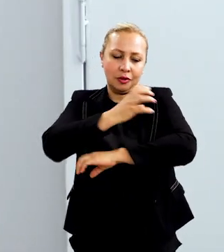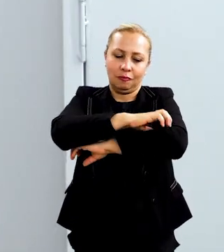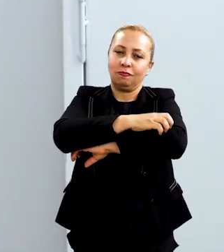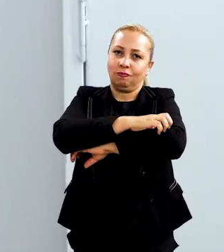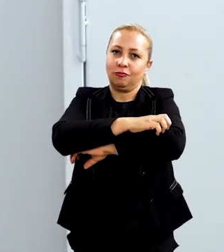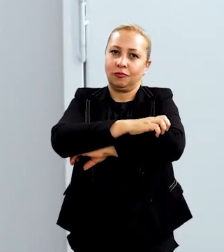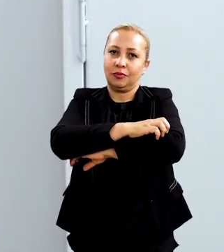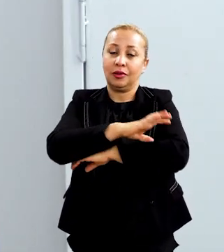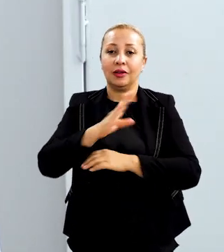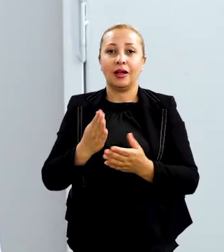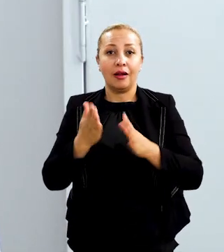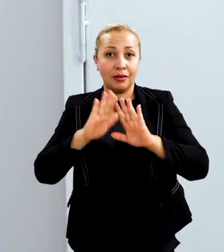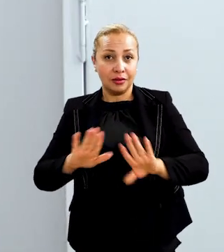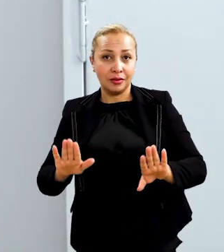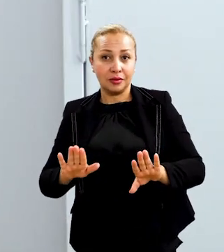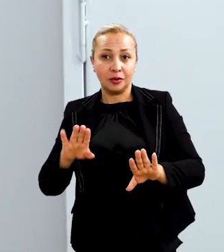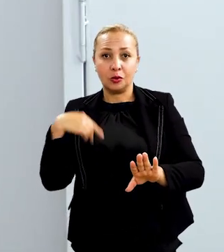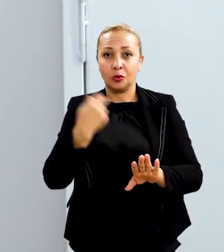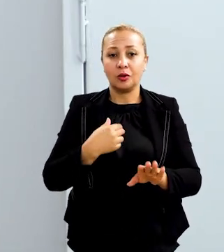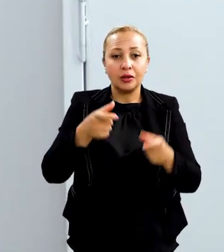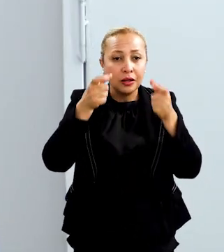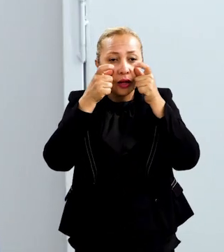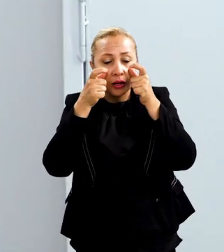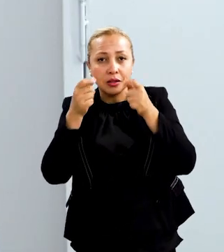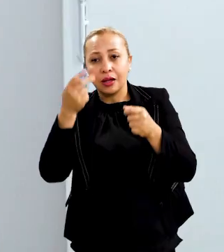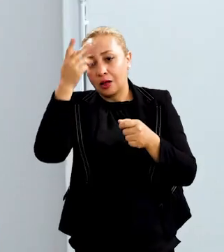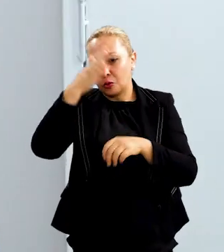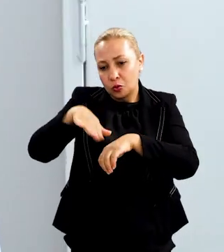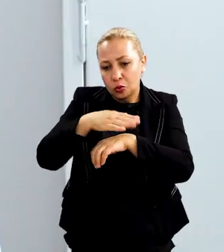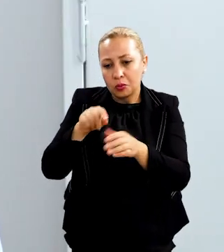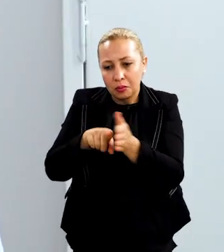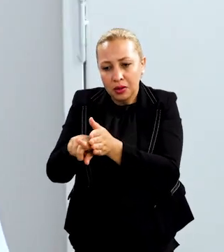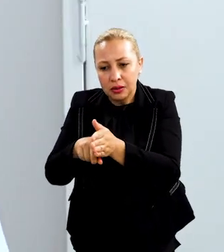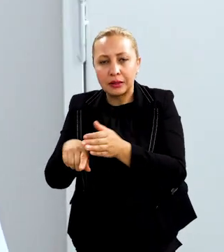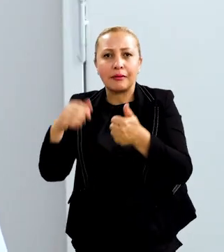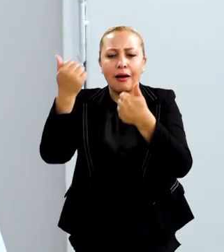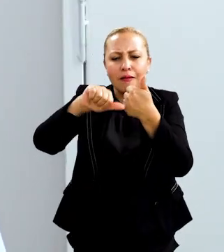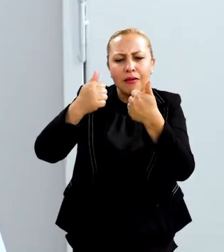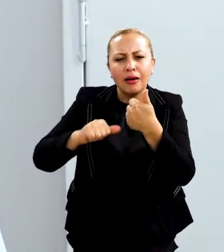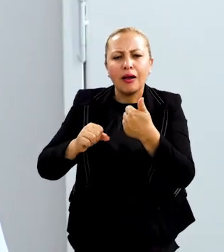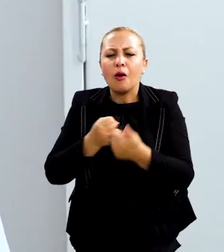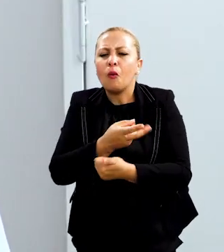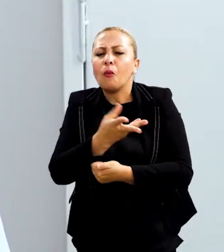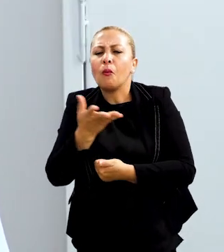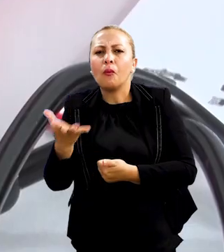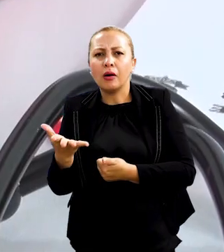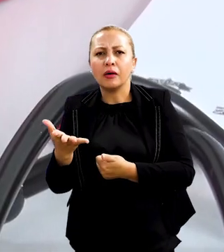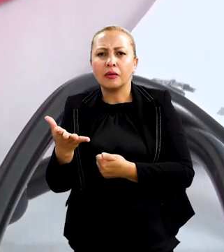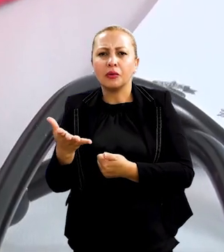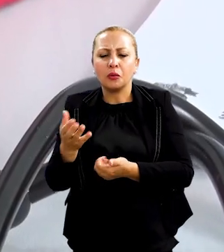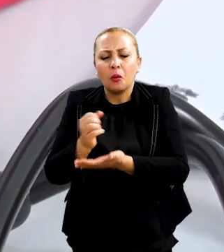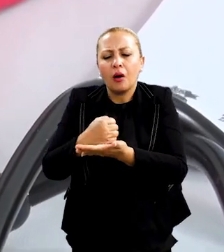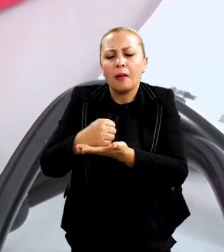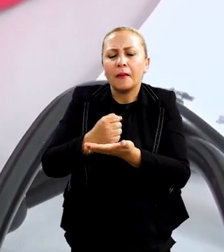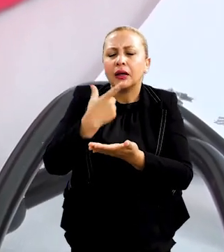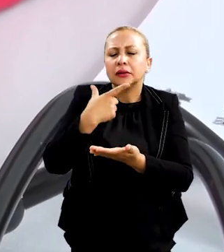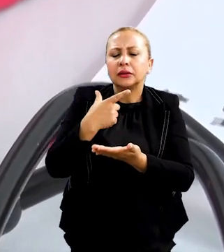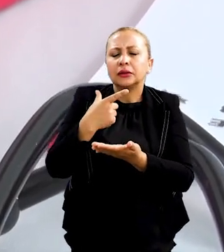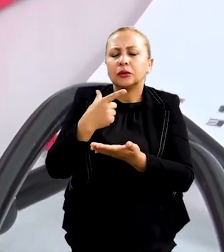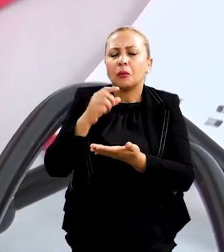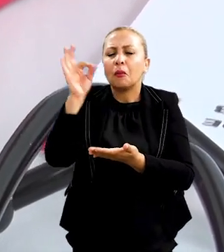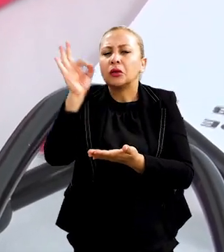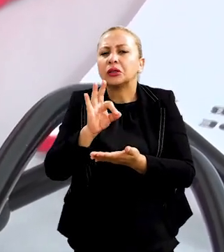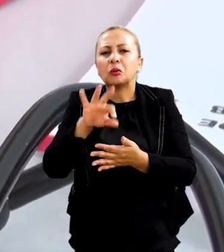o ácido úrico. Então, o que nós estamos interessados na pesquisa é avaliar quanto que essa